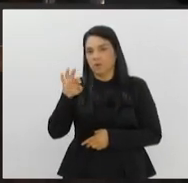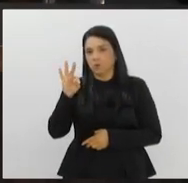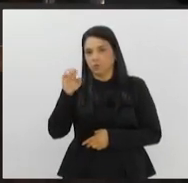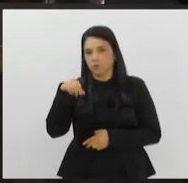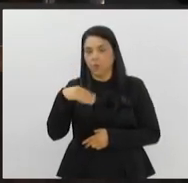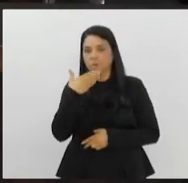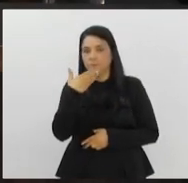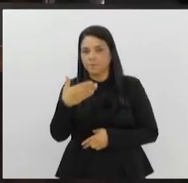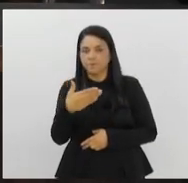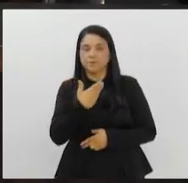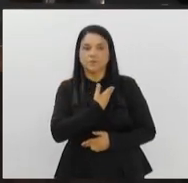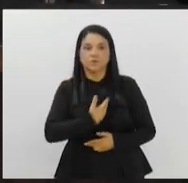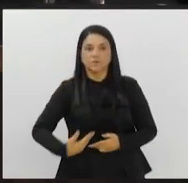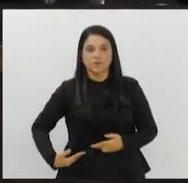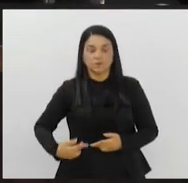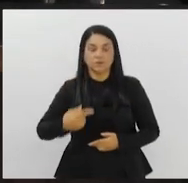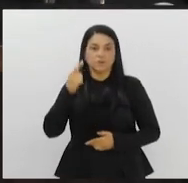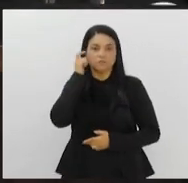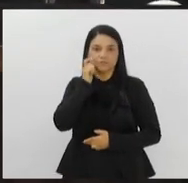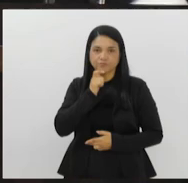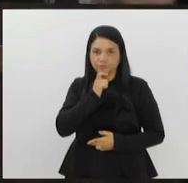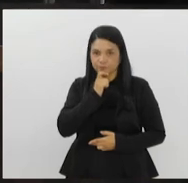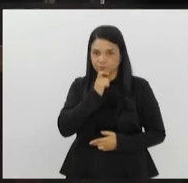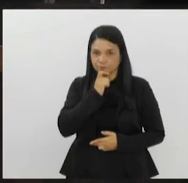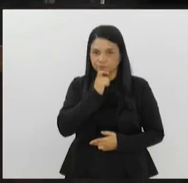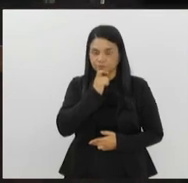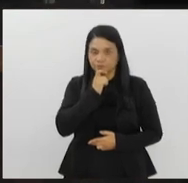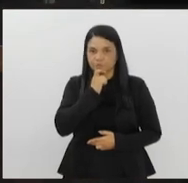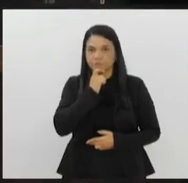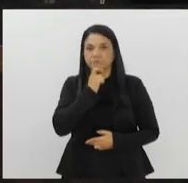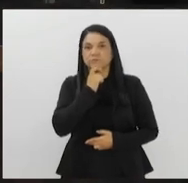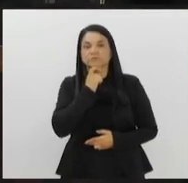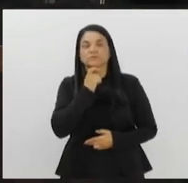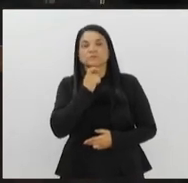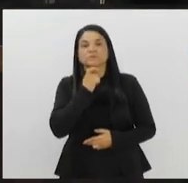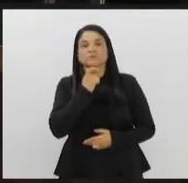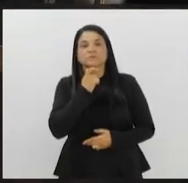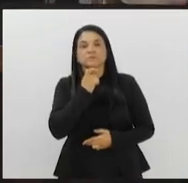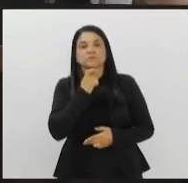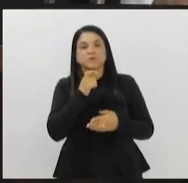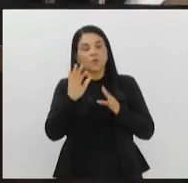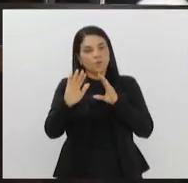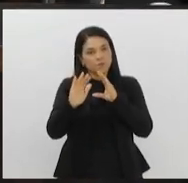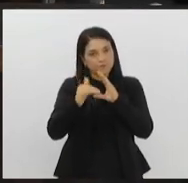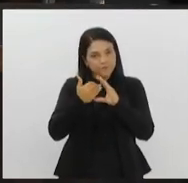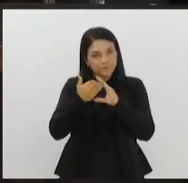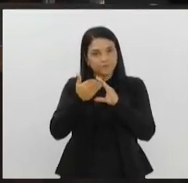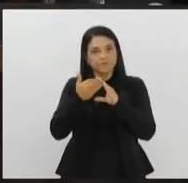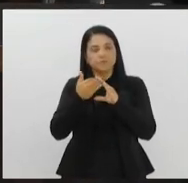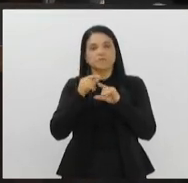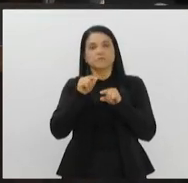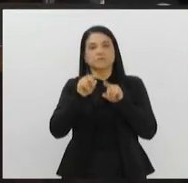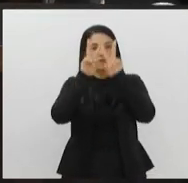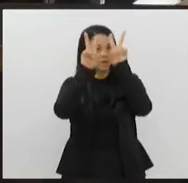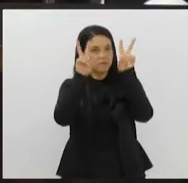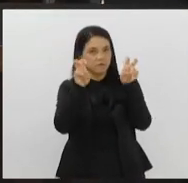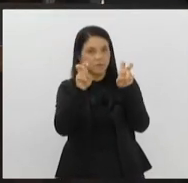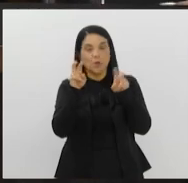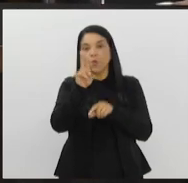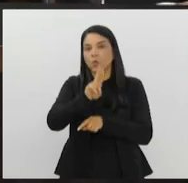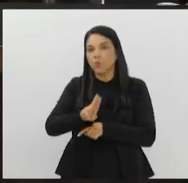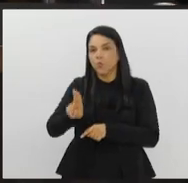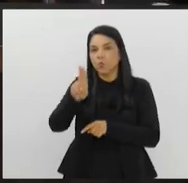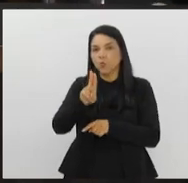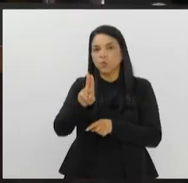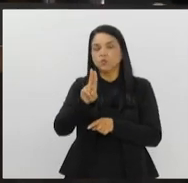senhor governador do Estado do Rio de Janeiro, senhor Cláudio Bonfim de Castro e Silva, o envio de mensagem dispondo sobre o uso compulsório